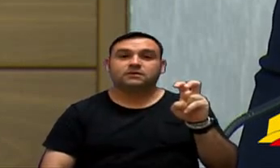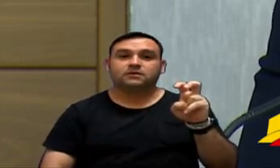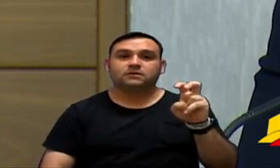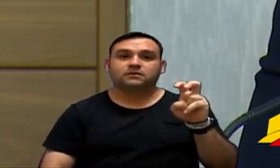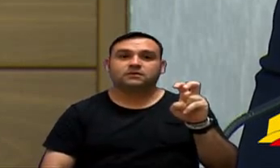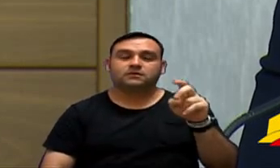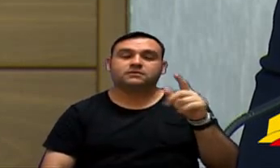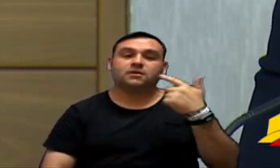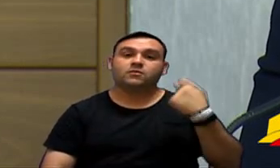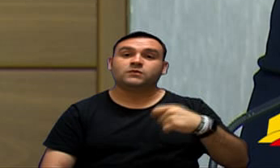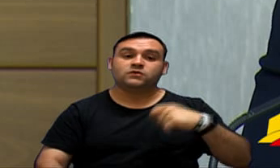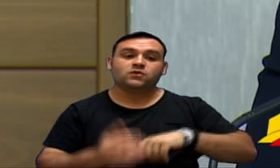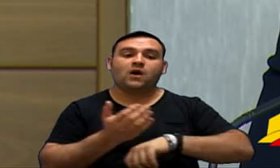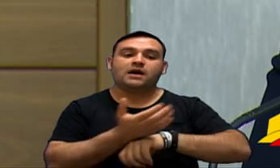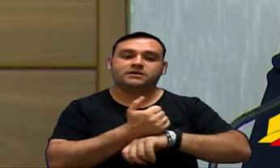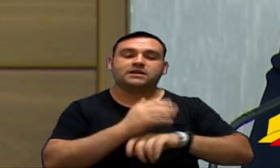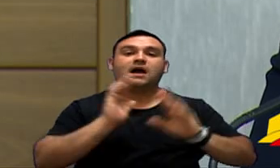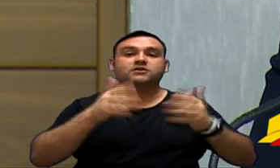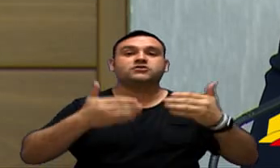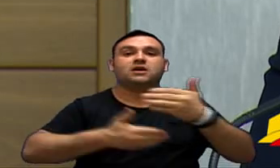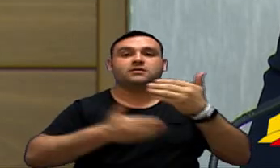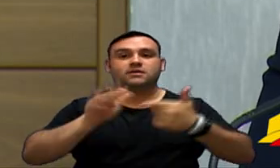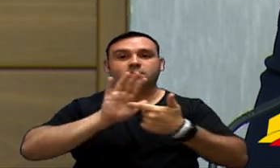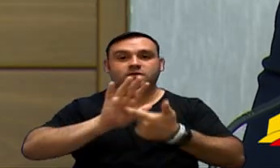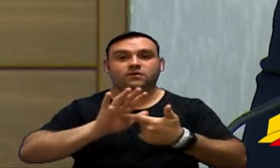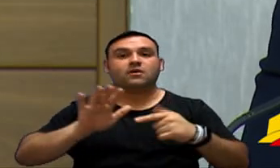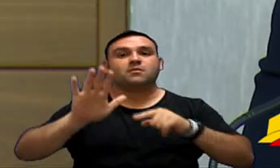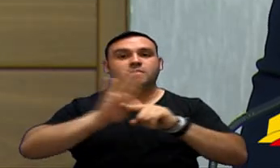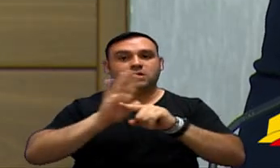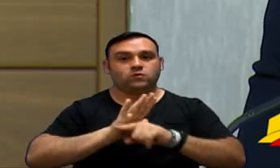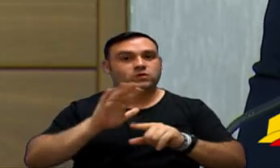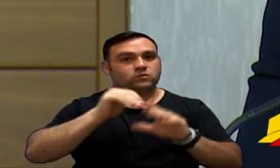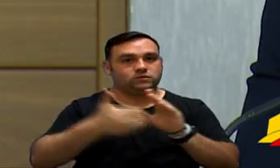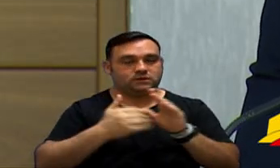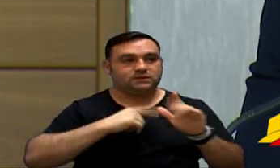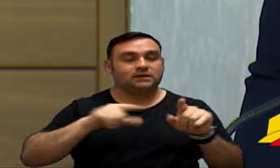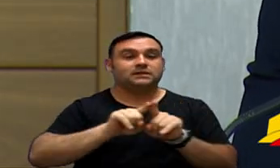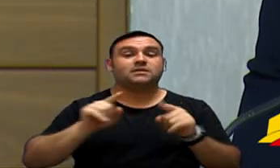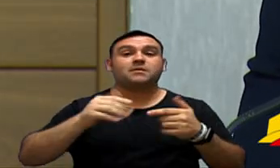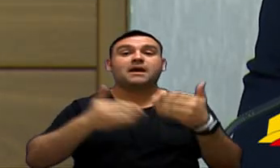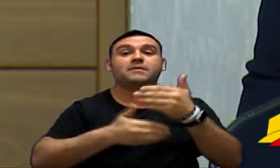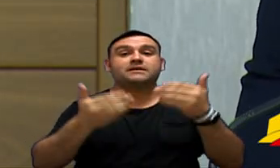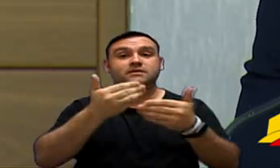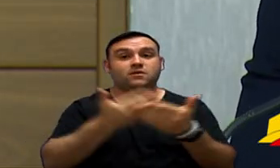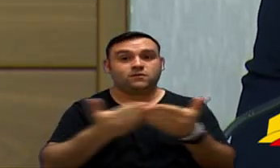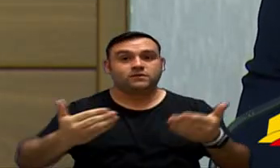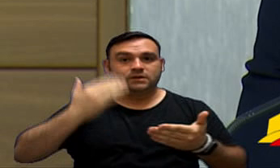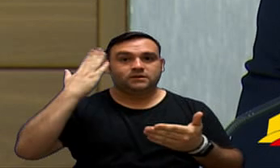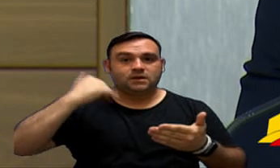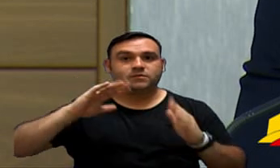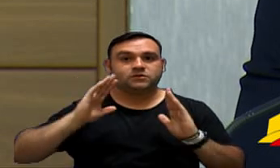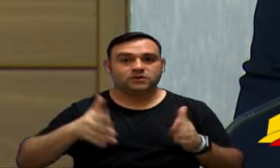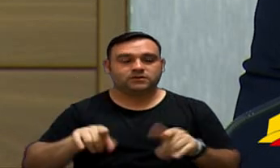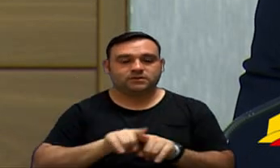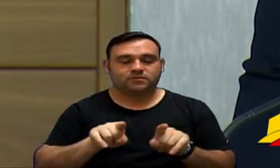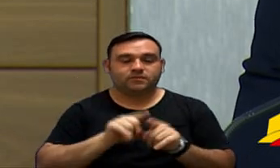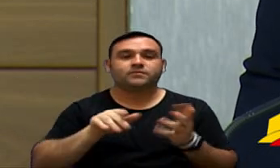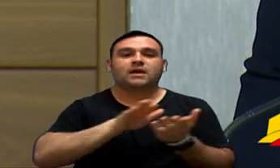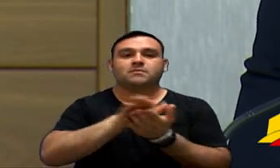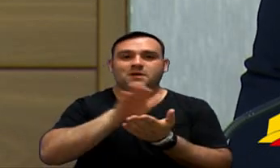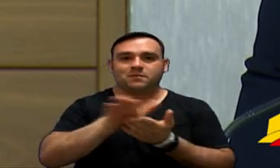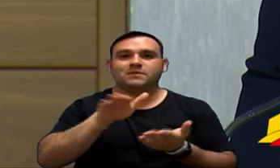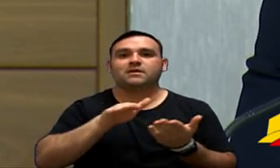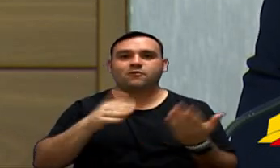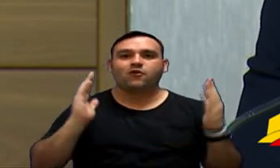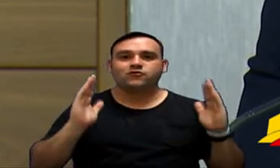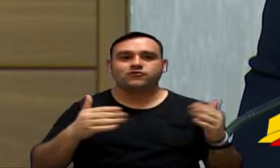precisamos adiantar fácil, a agenda. Né? Já fez a apresentação, os questionamentos estão aí, as apresentações estão na mão de vocês. A apresentação está